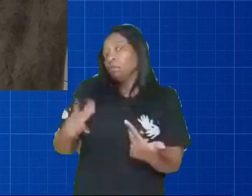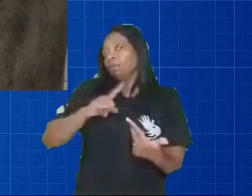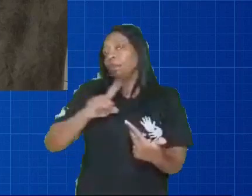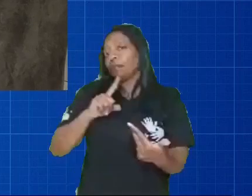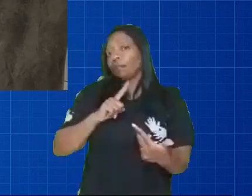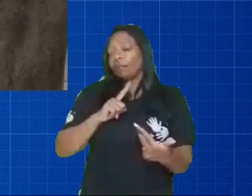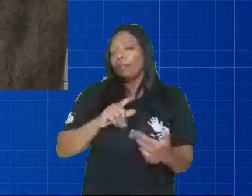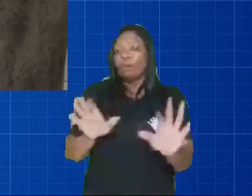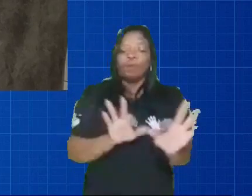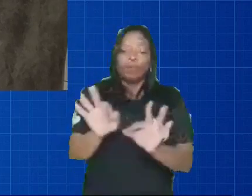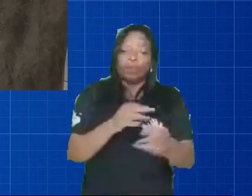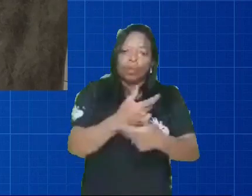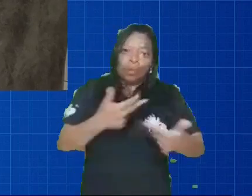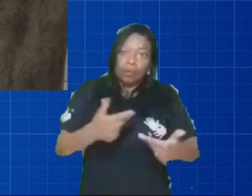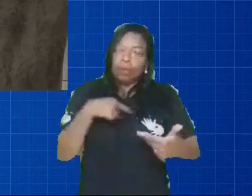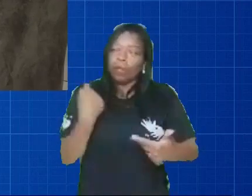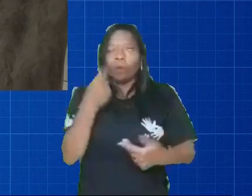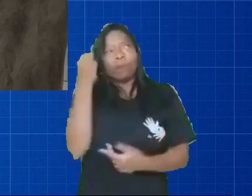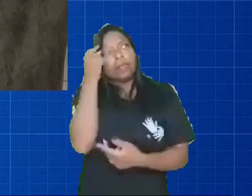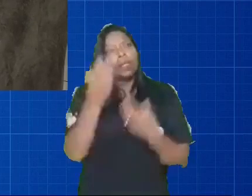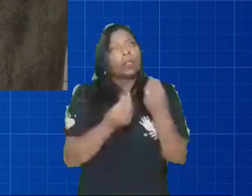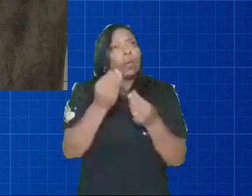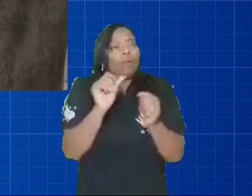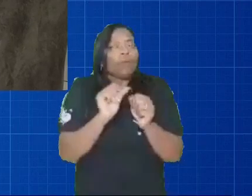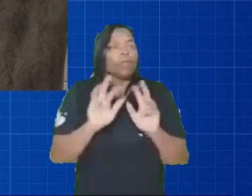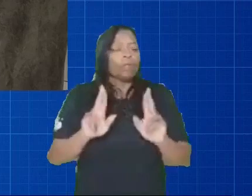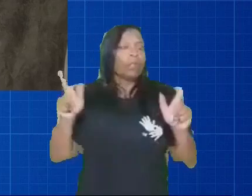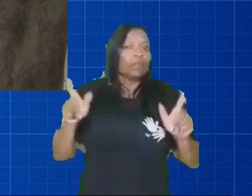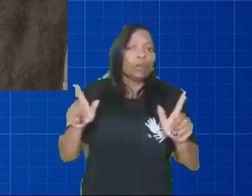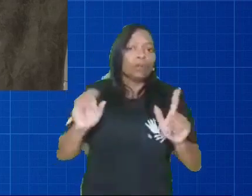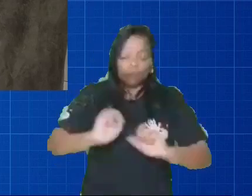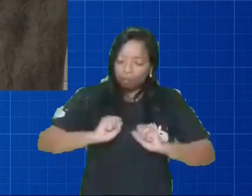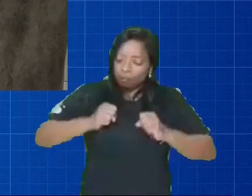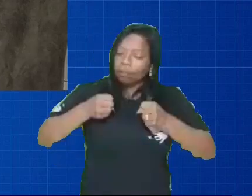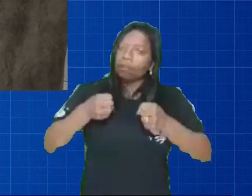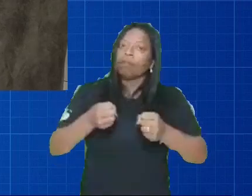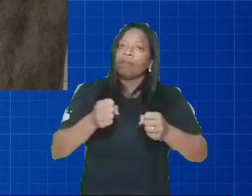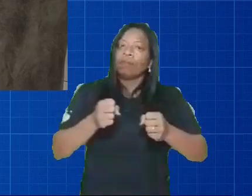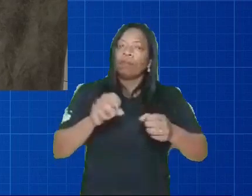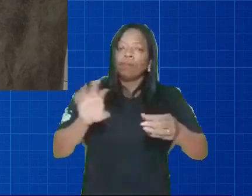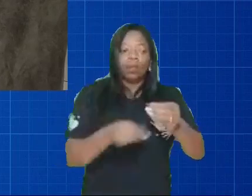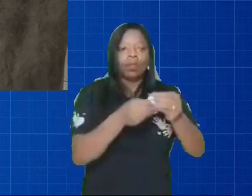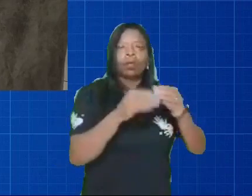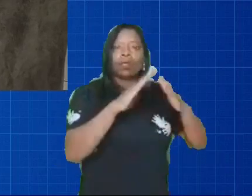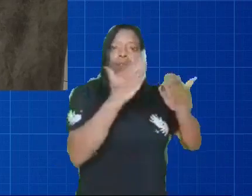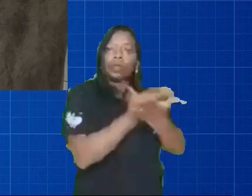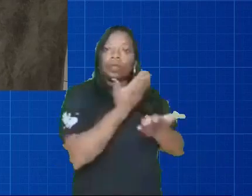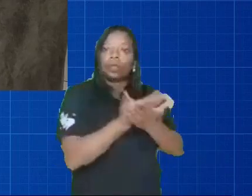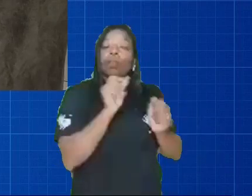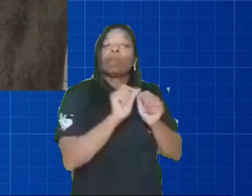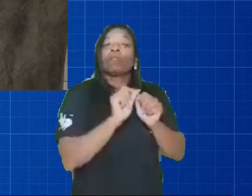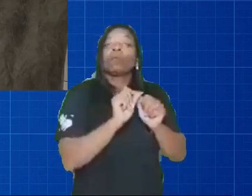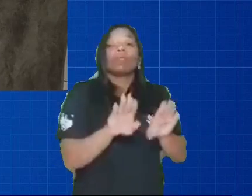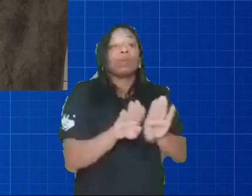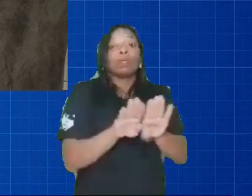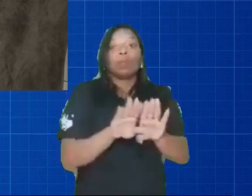que chegam até nós, opa, vamos pensar um pouquinho diferente aqui e vamos tentar realizar essas ações nas unidades e com a comunidade escolar também, que dá muito